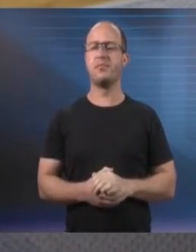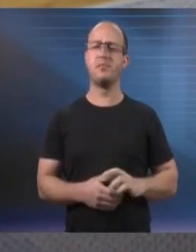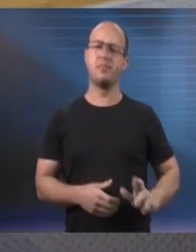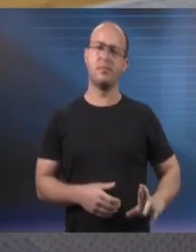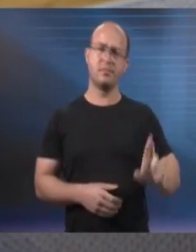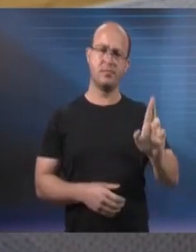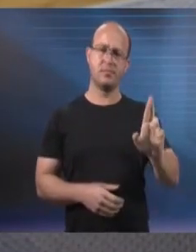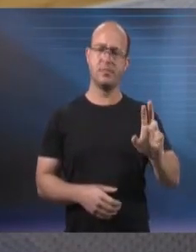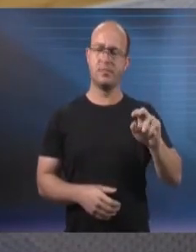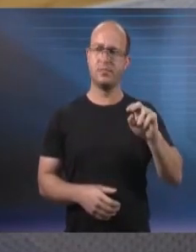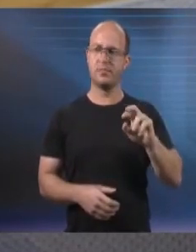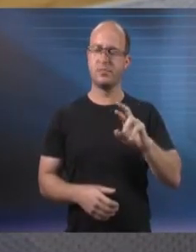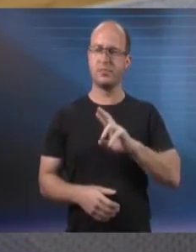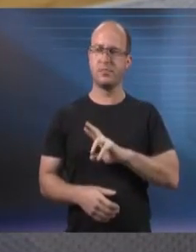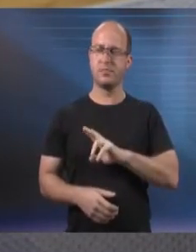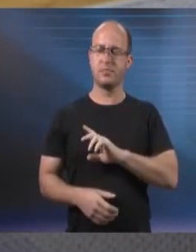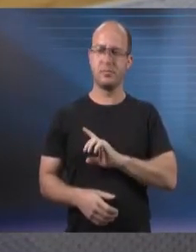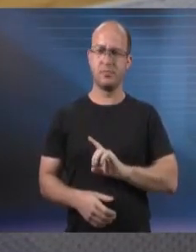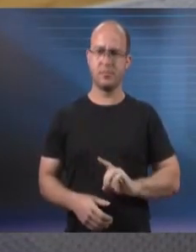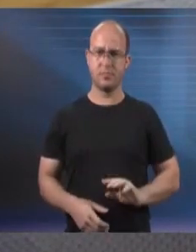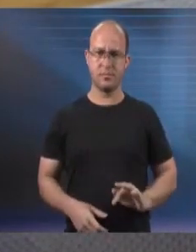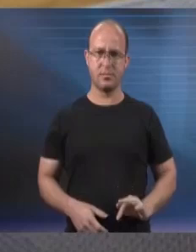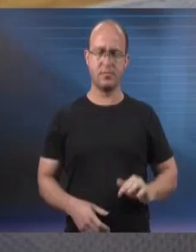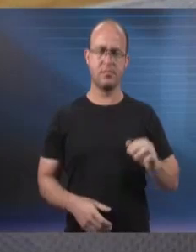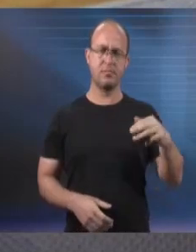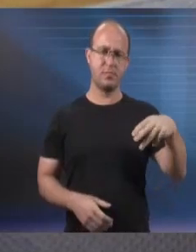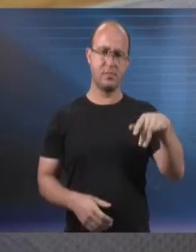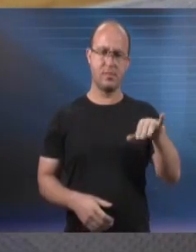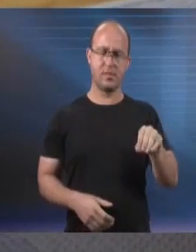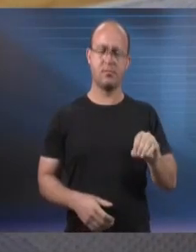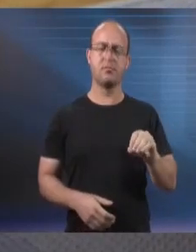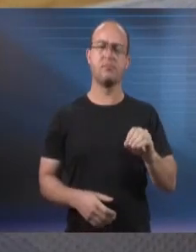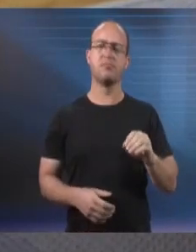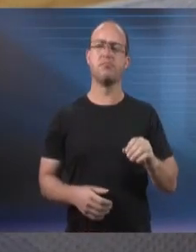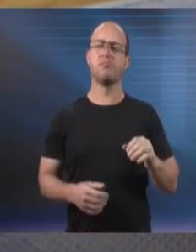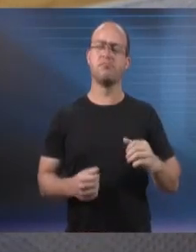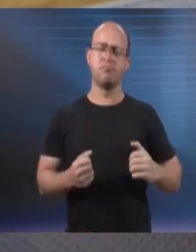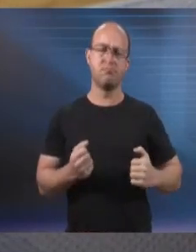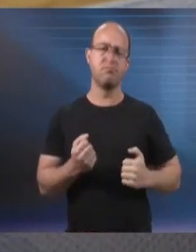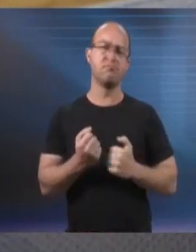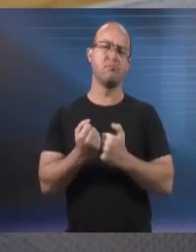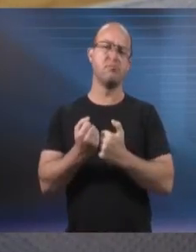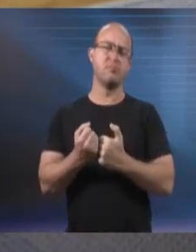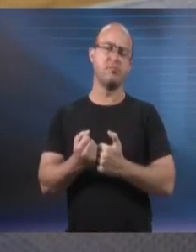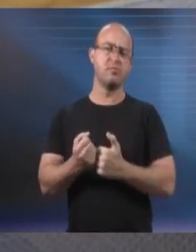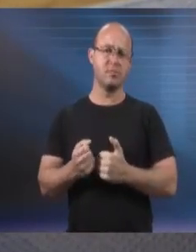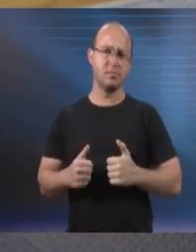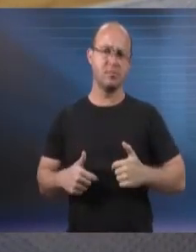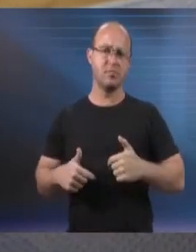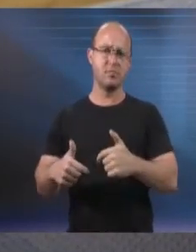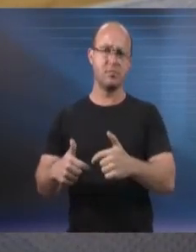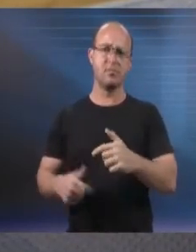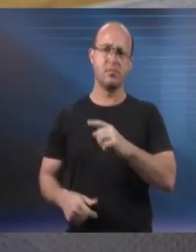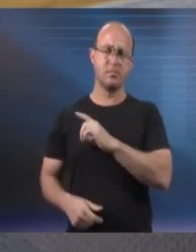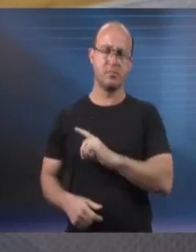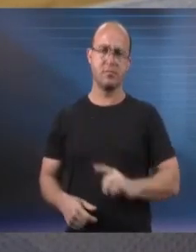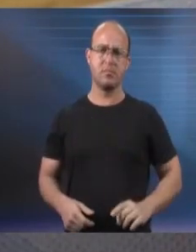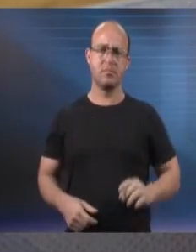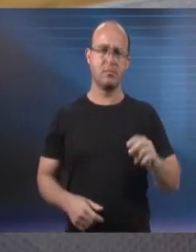do Norte, o deputado federal Fernando Mineiro, abraçando essa causa, a deputada